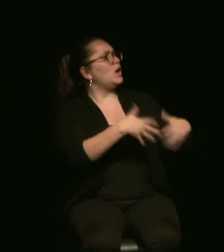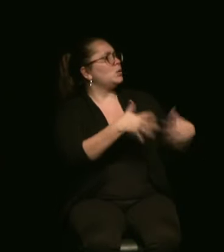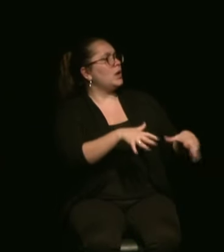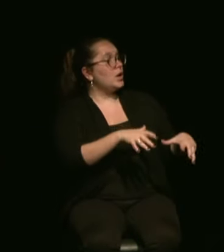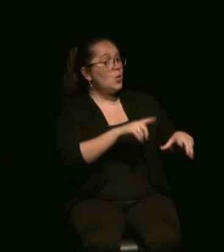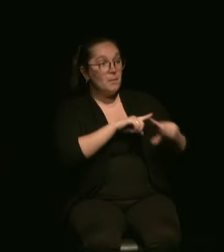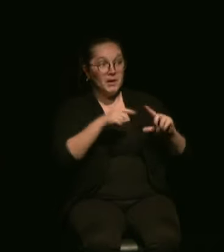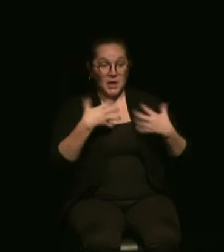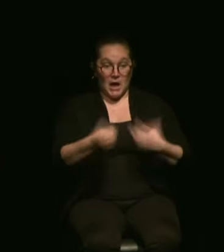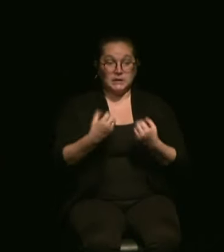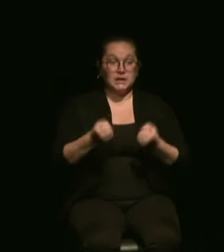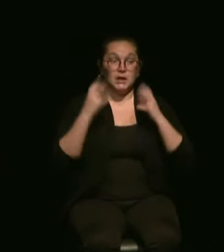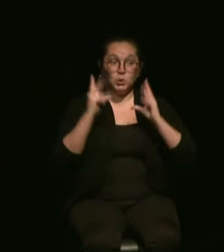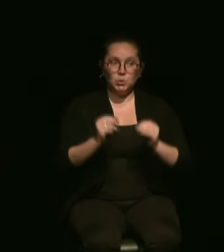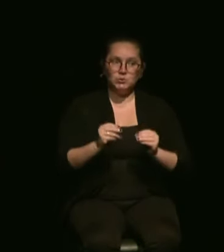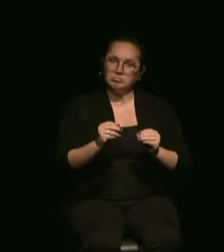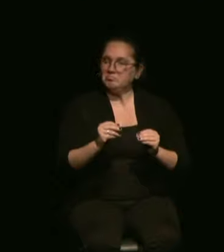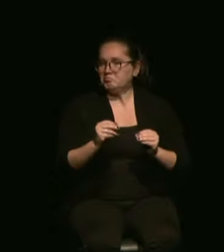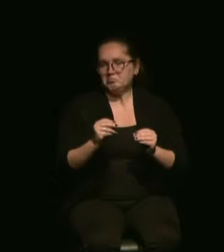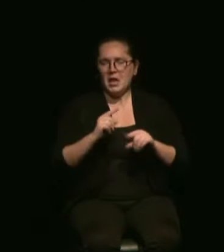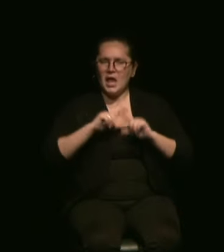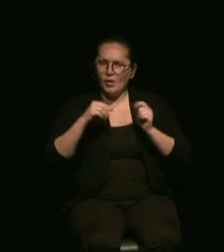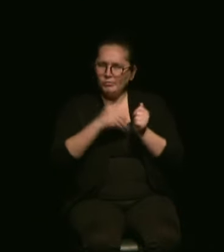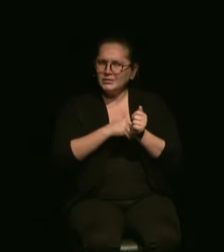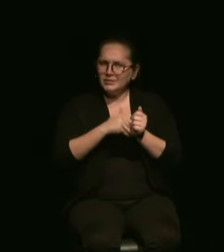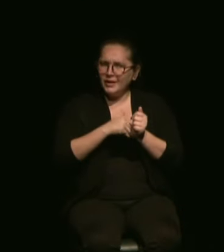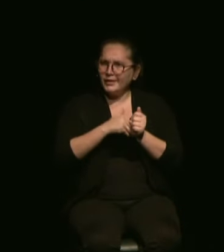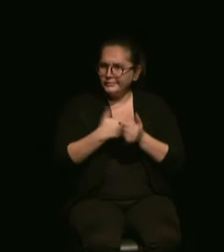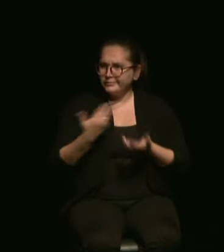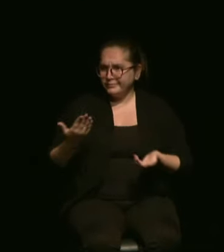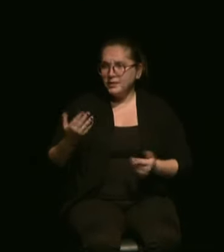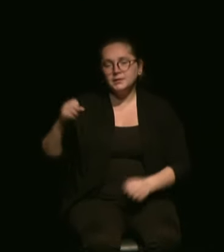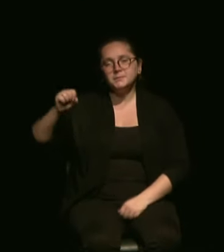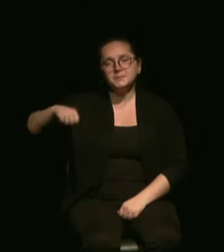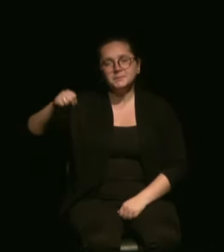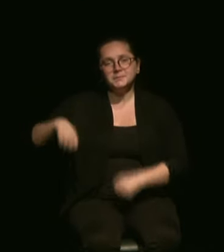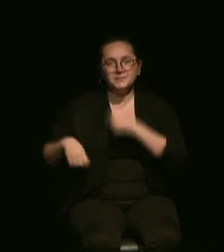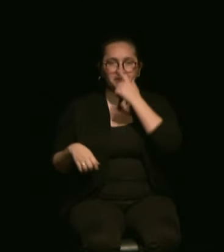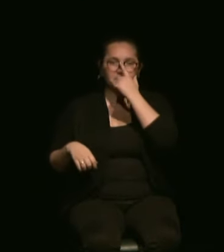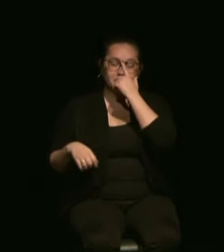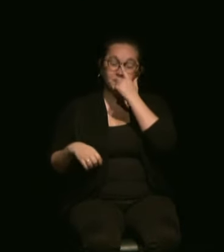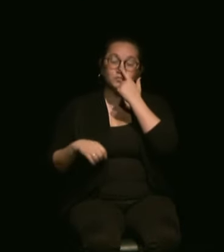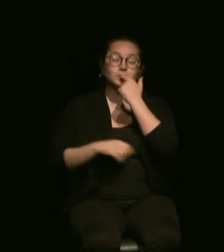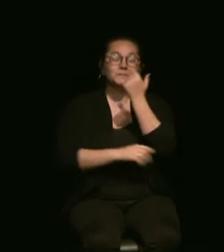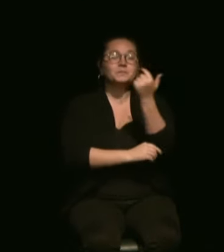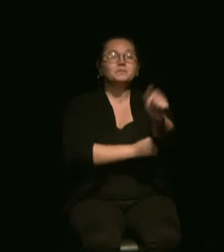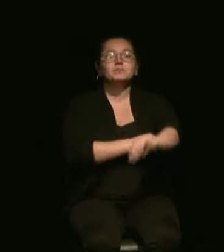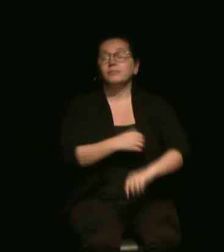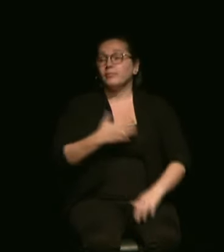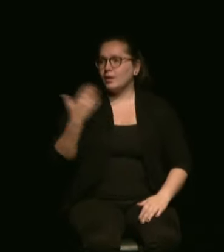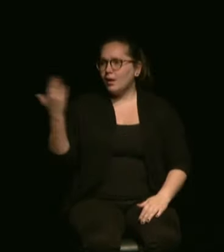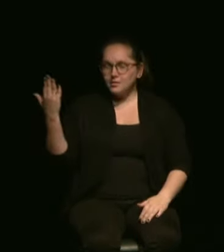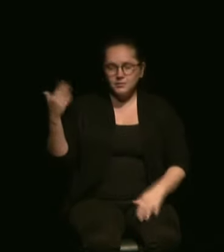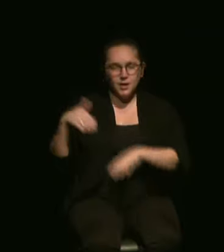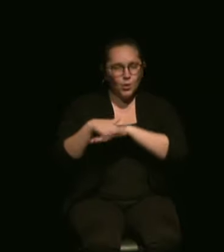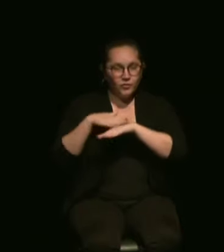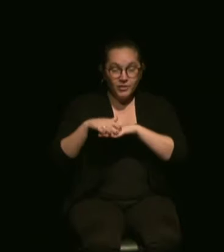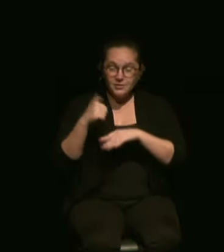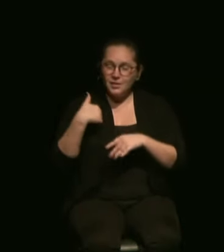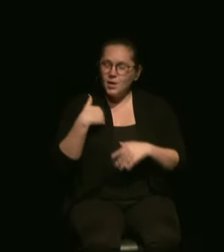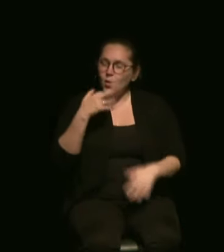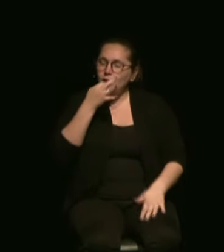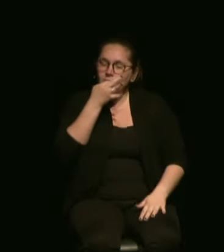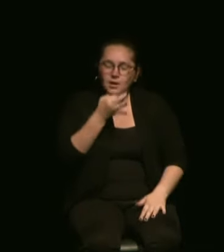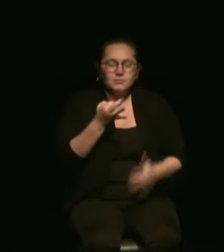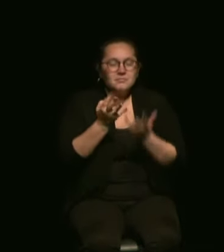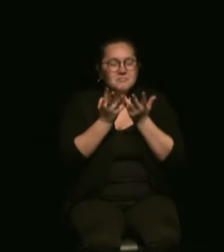tudo. É um mistério, não é não? Uhum. Eu acho essa conversa completamente maravilhosa.